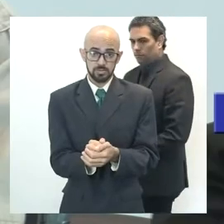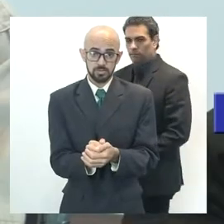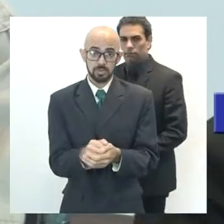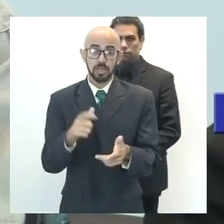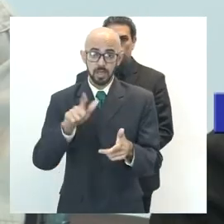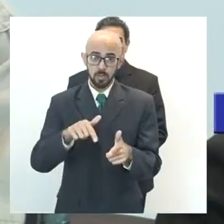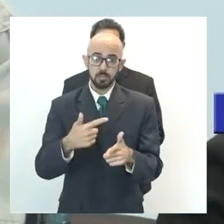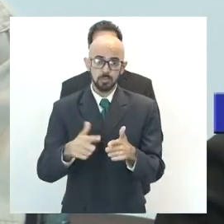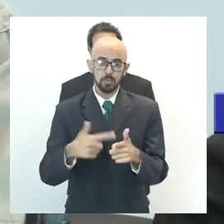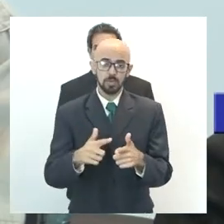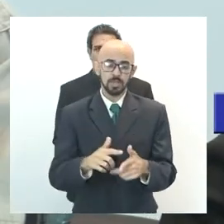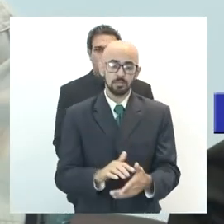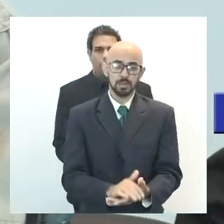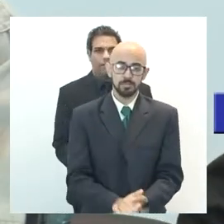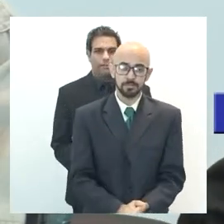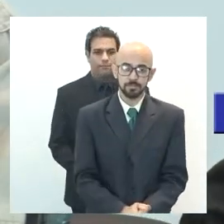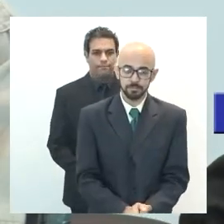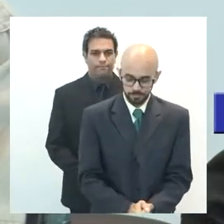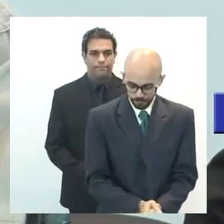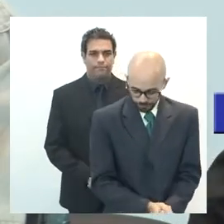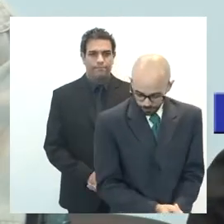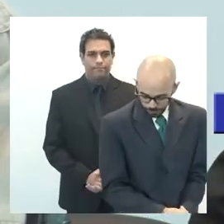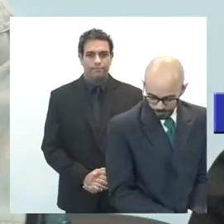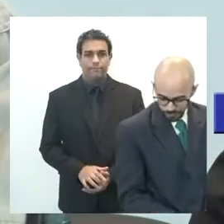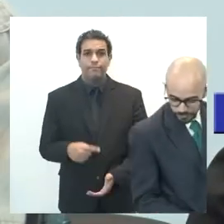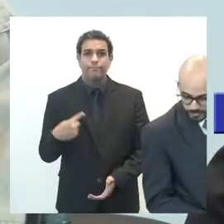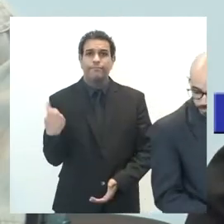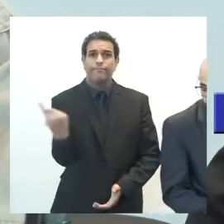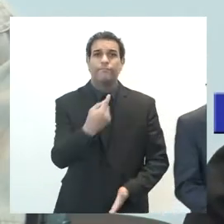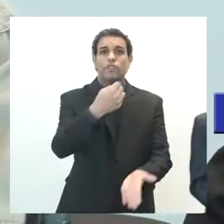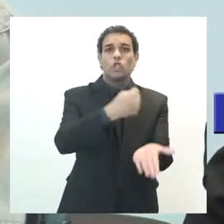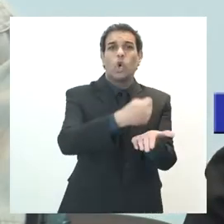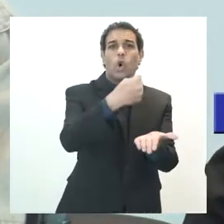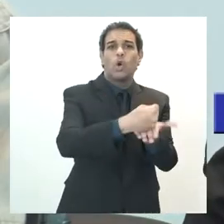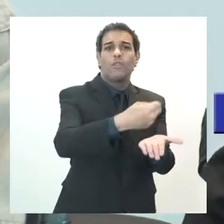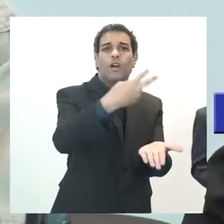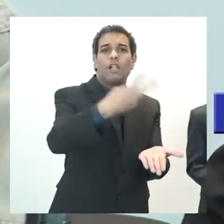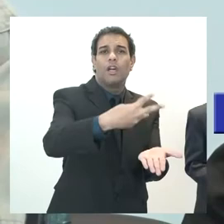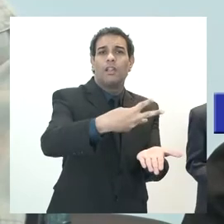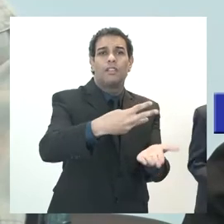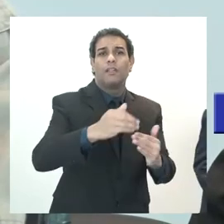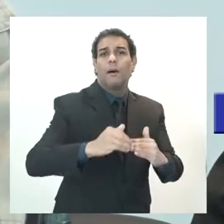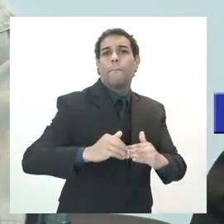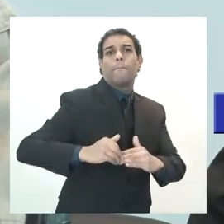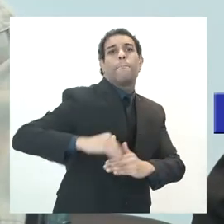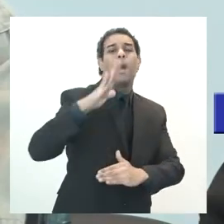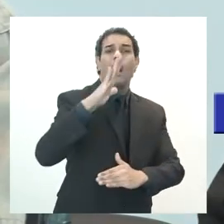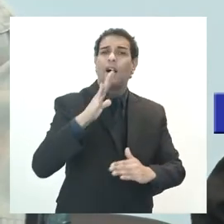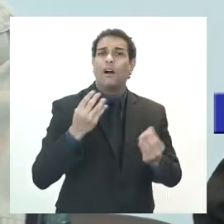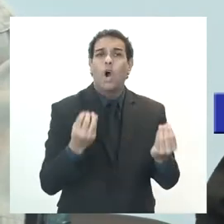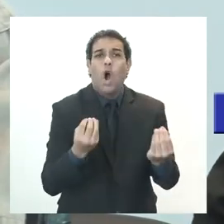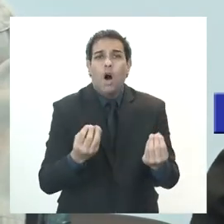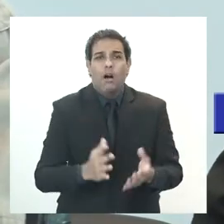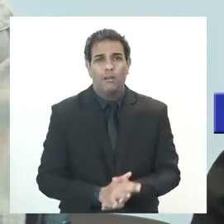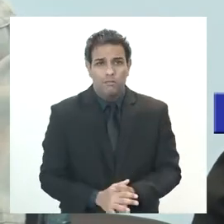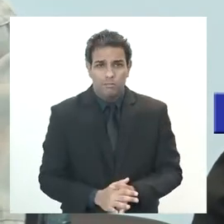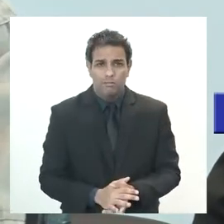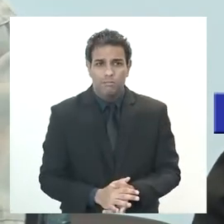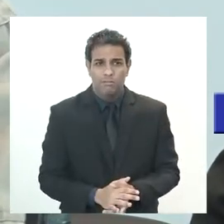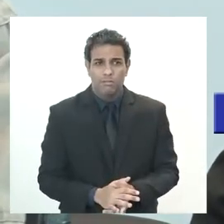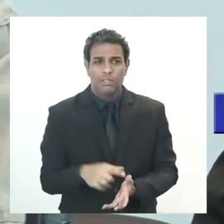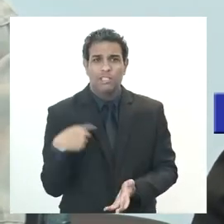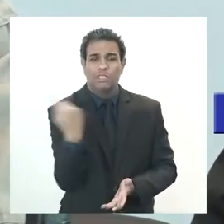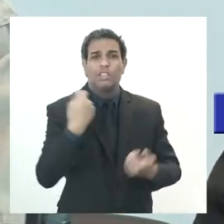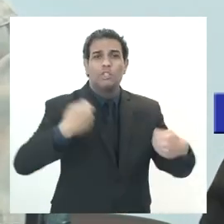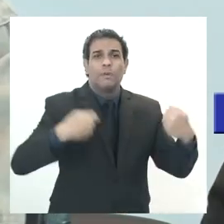um problema porque nós temos que contratar pessoas terceirizadas né para fazer essa